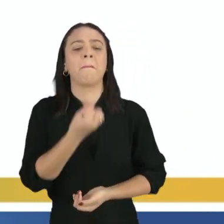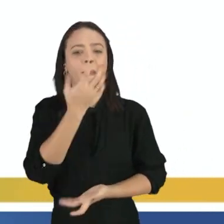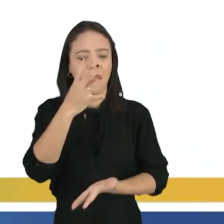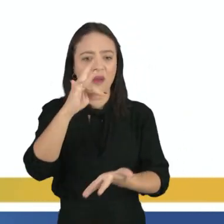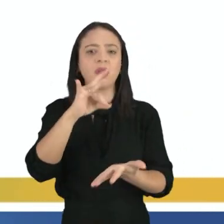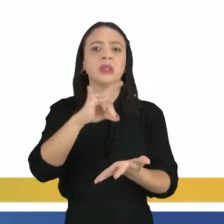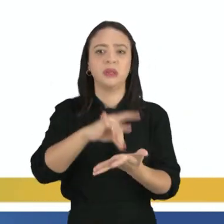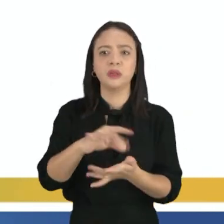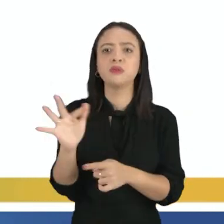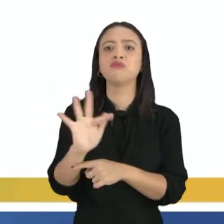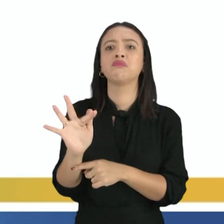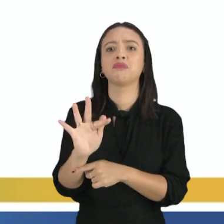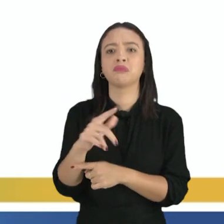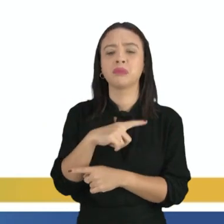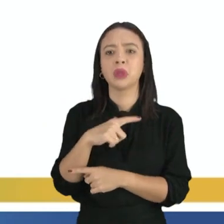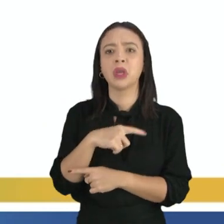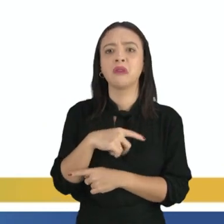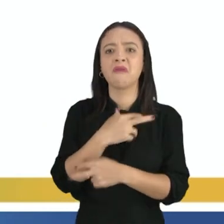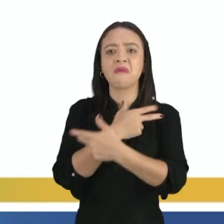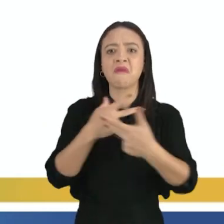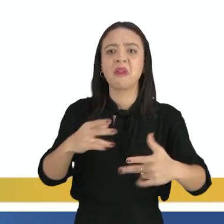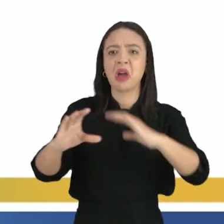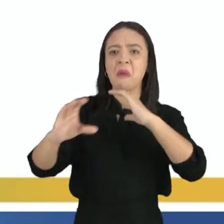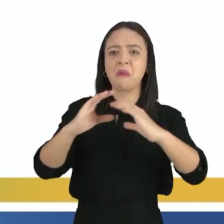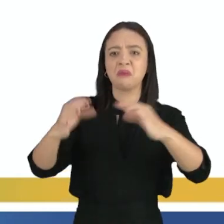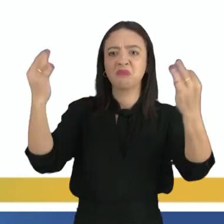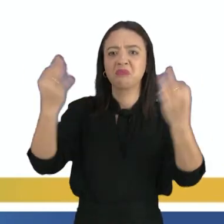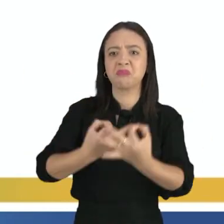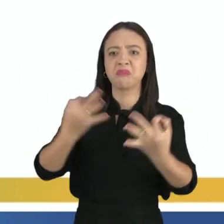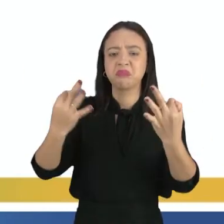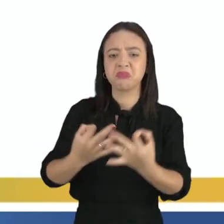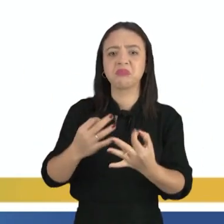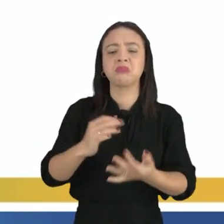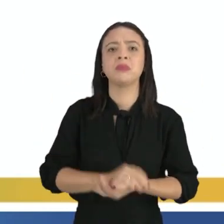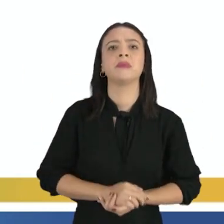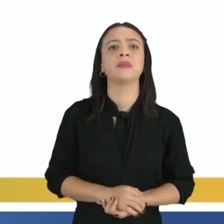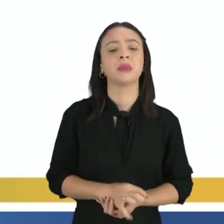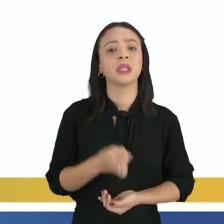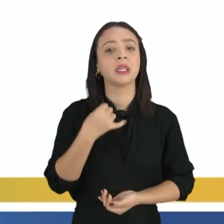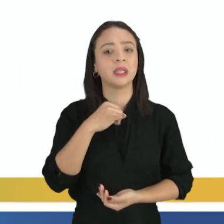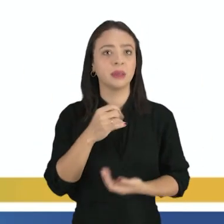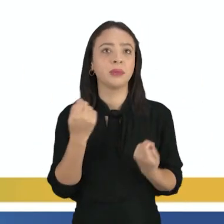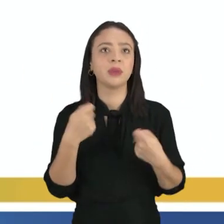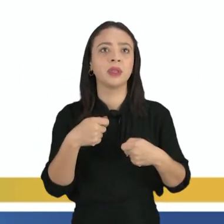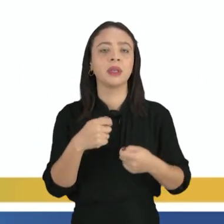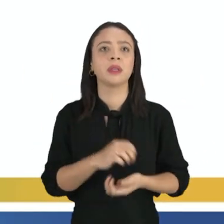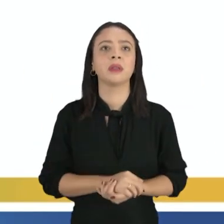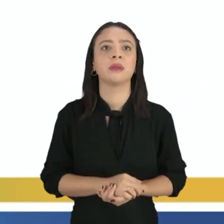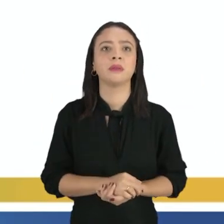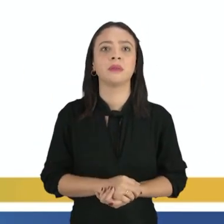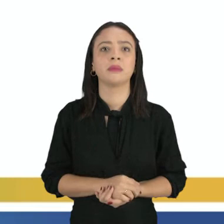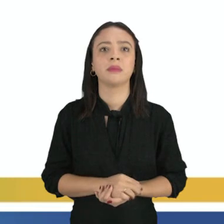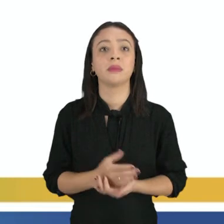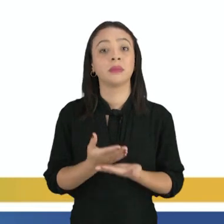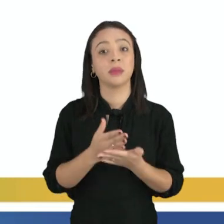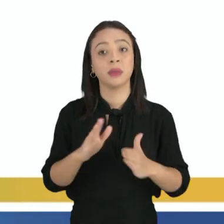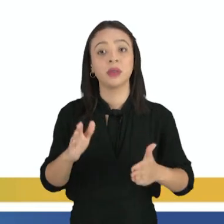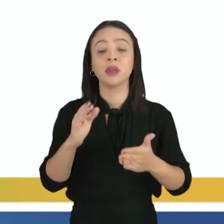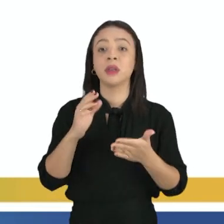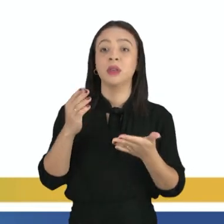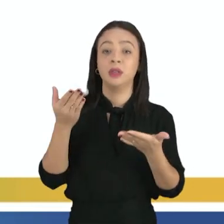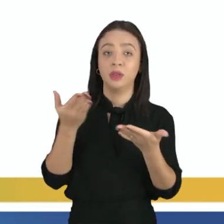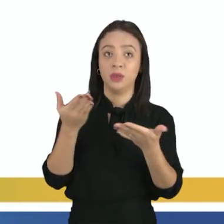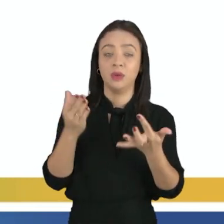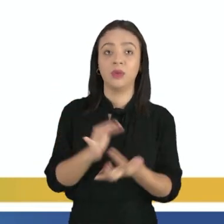né? Uma trilha sonora maravilhosa, indico para você assistir, se você puder. Então, vamos finalizar a nossa aula,